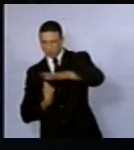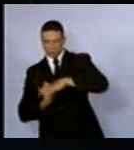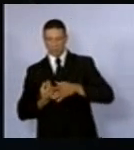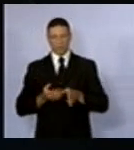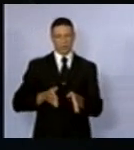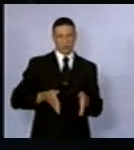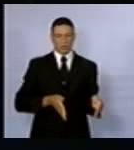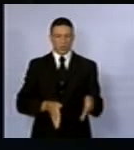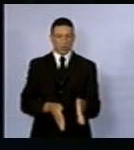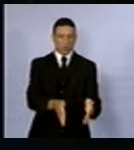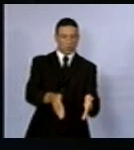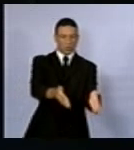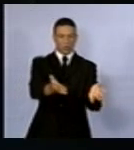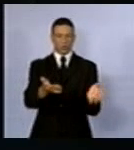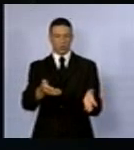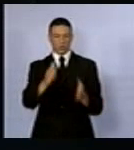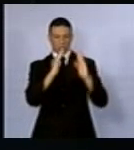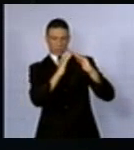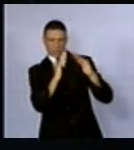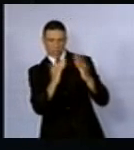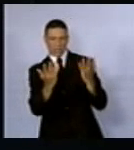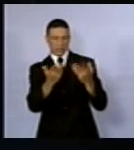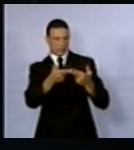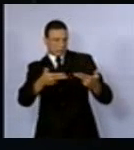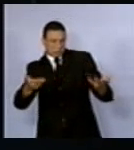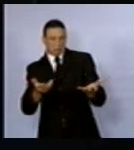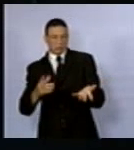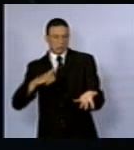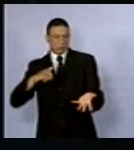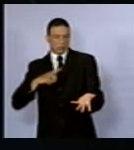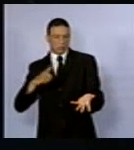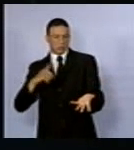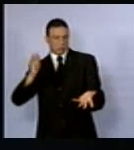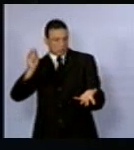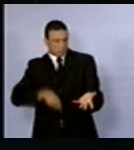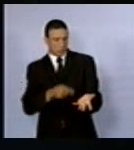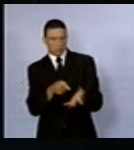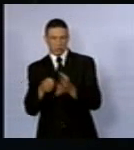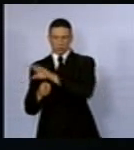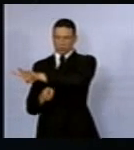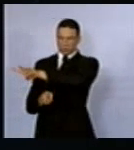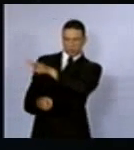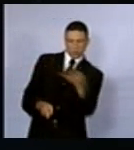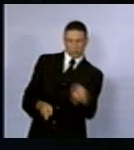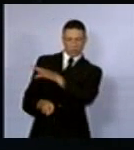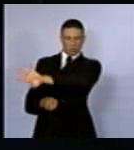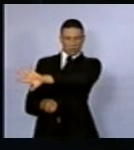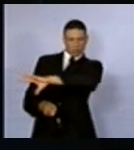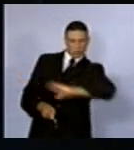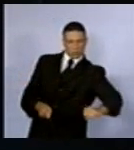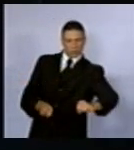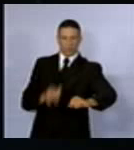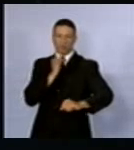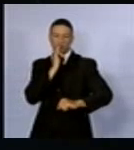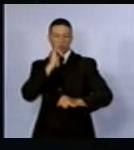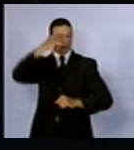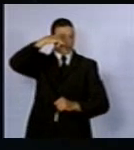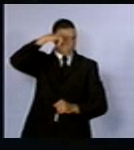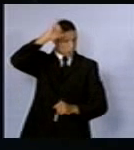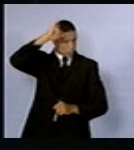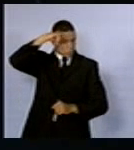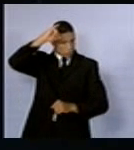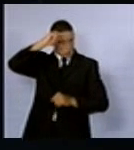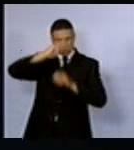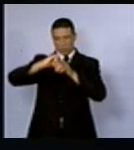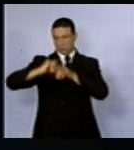pública, tem uma casa, tem alguma coisa. Não são linhas que passam por zonas rurais muito grandes.